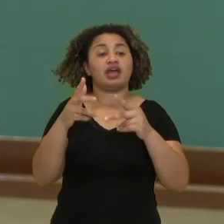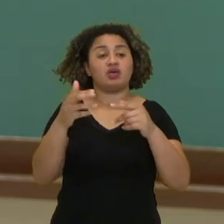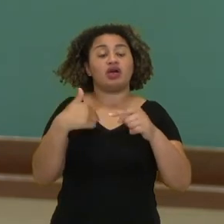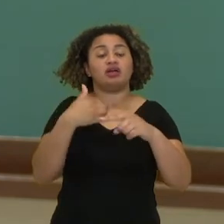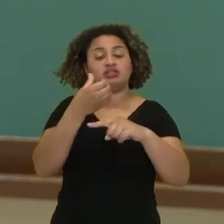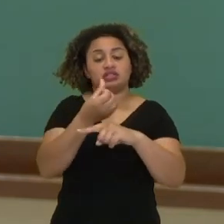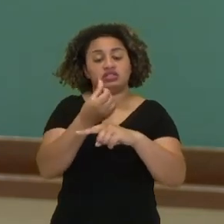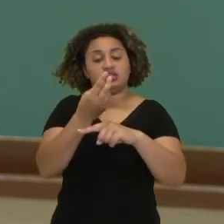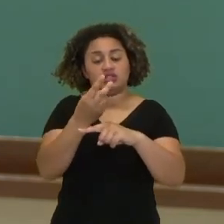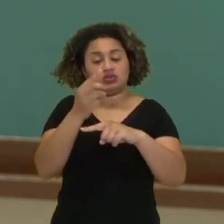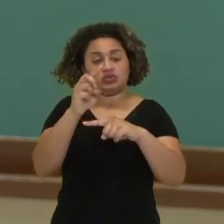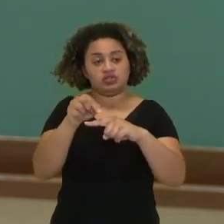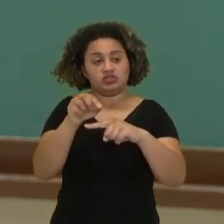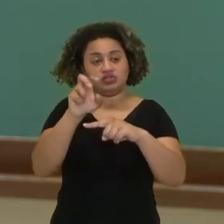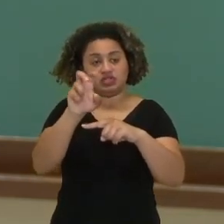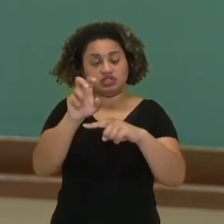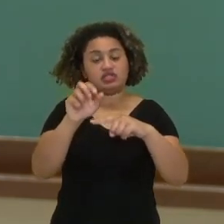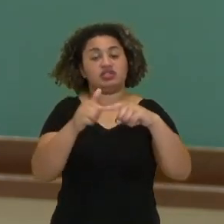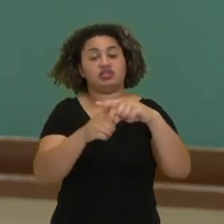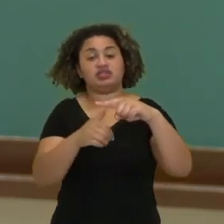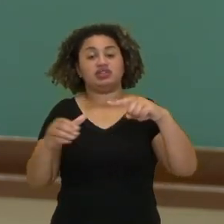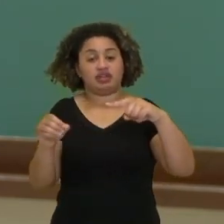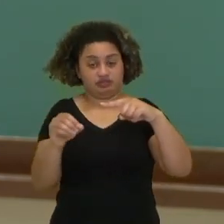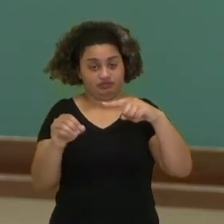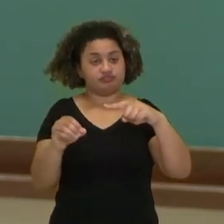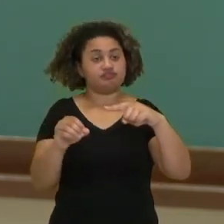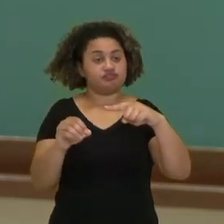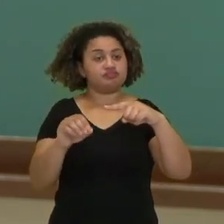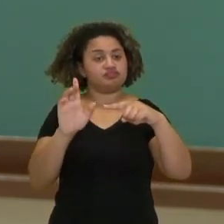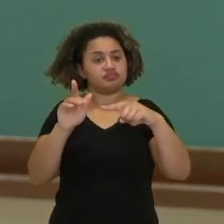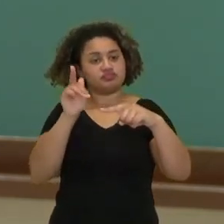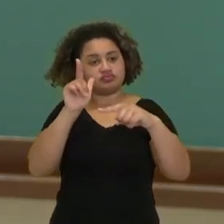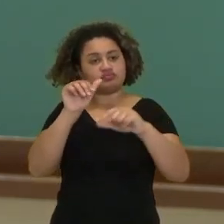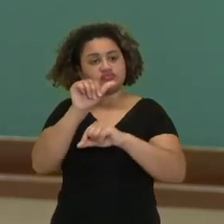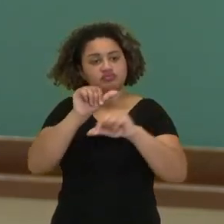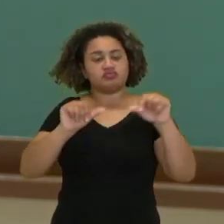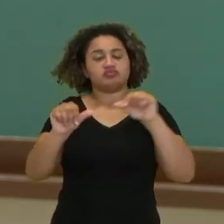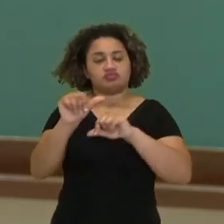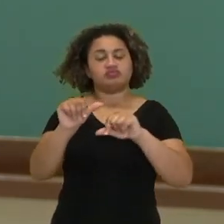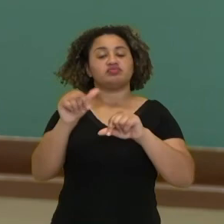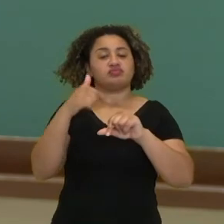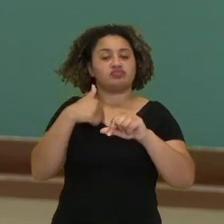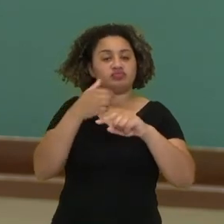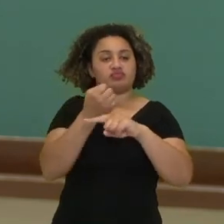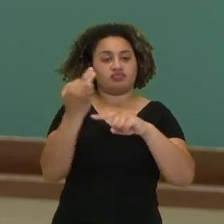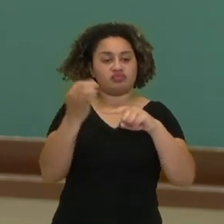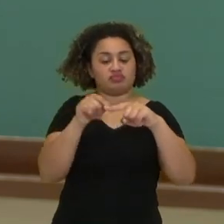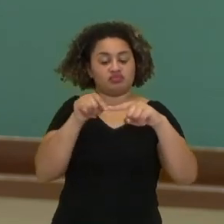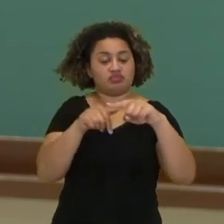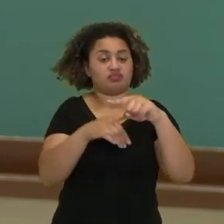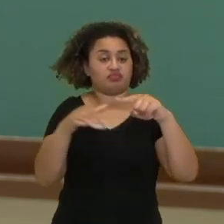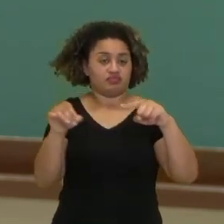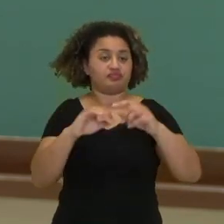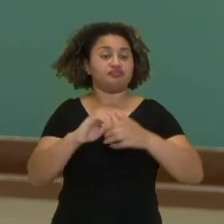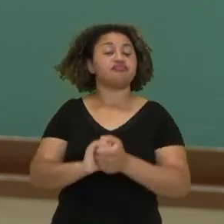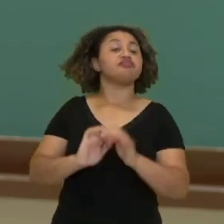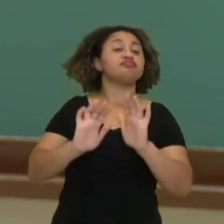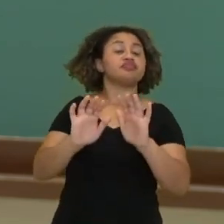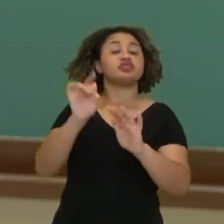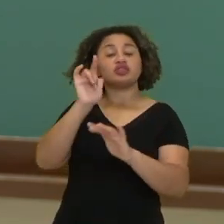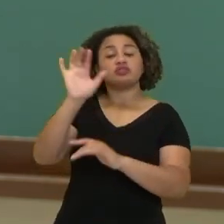que 62,5 sobre 100. Então, eu já transformei em fração centesimal. E para